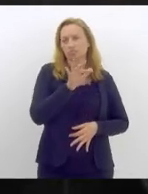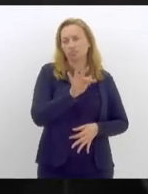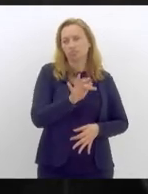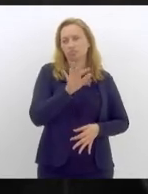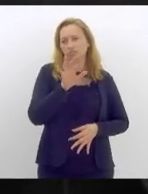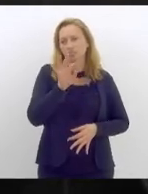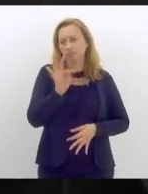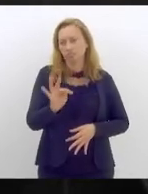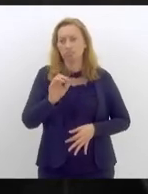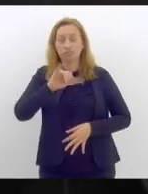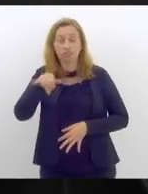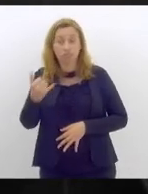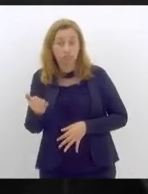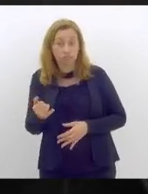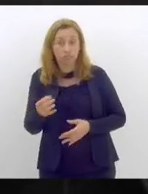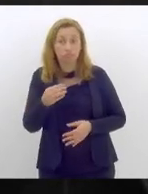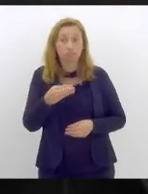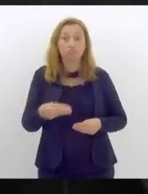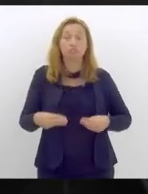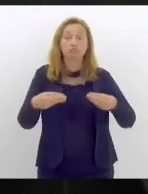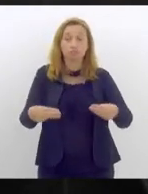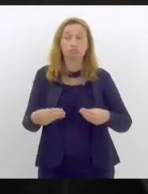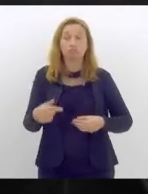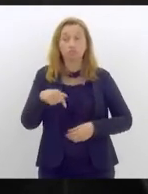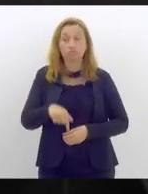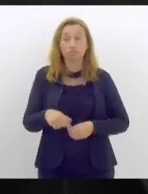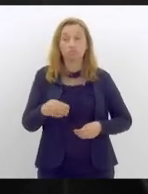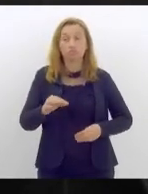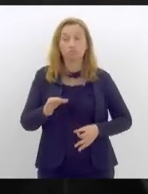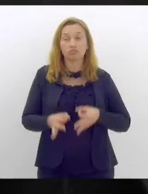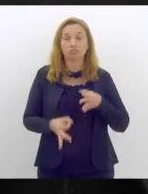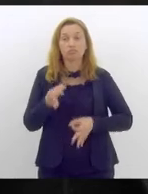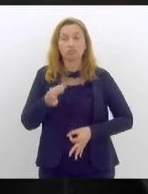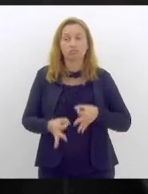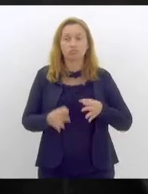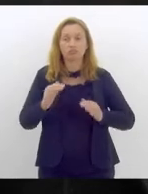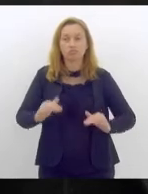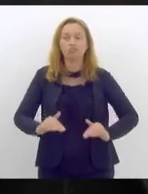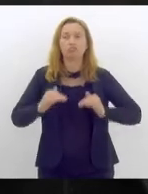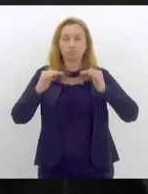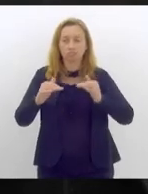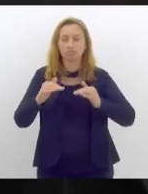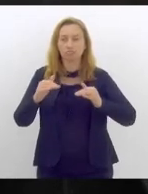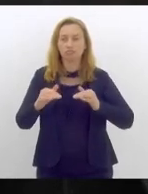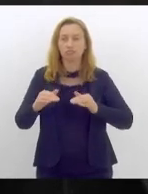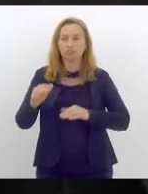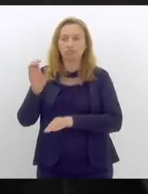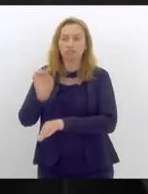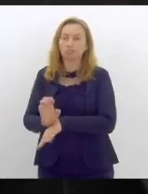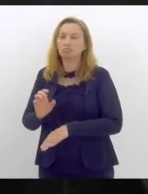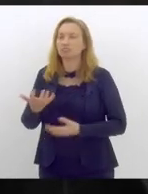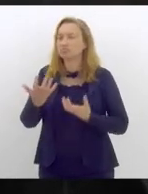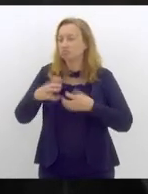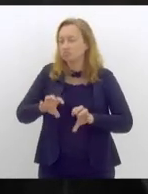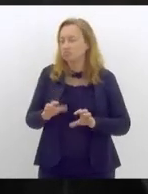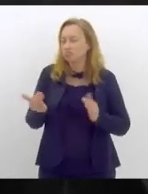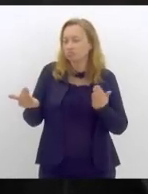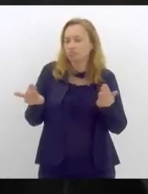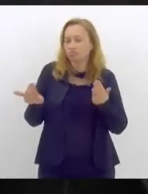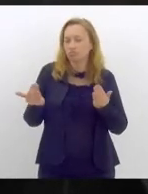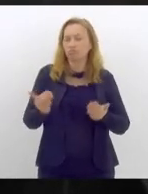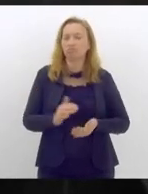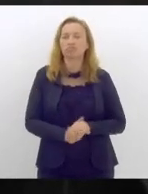enfim até aqui no tribunal de justiça do Estado também mas enfim Ou seja eu não quero falar da suspensão